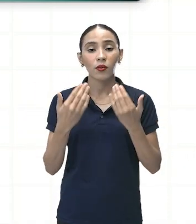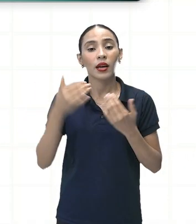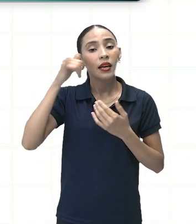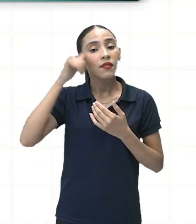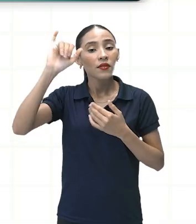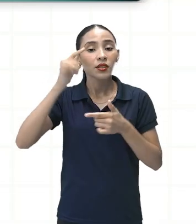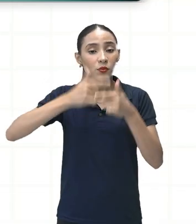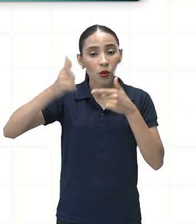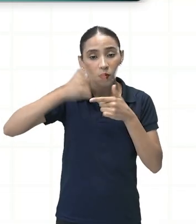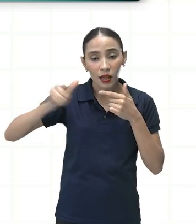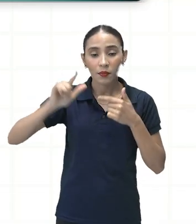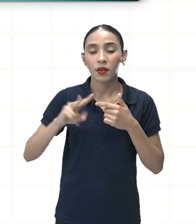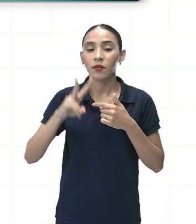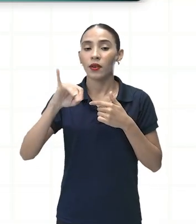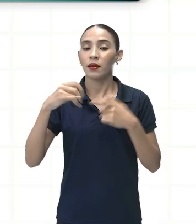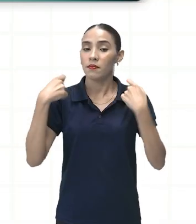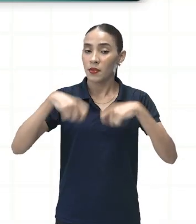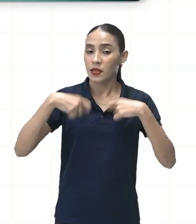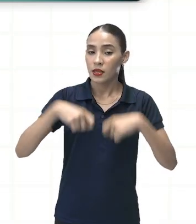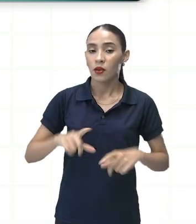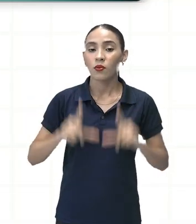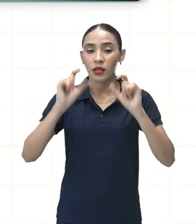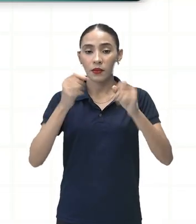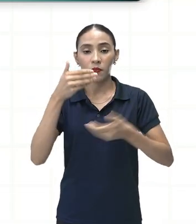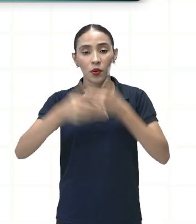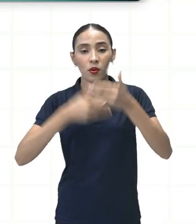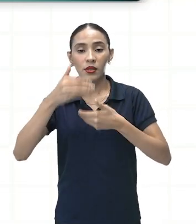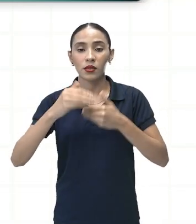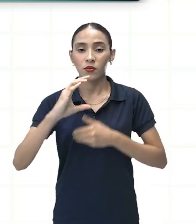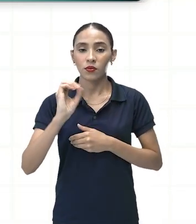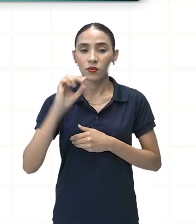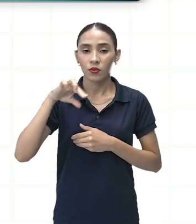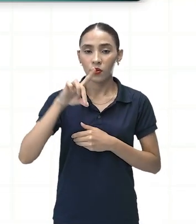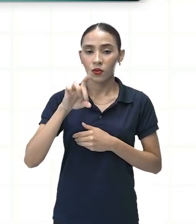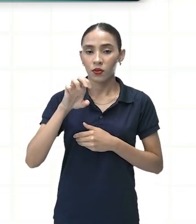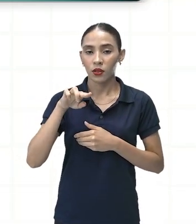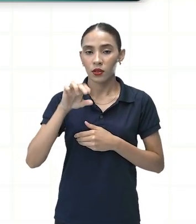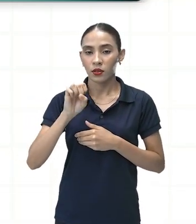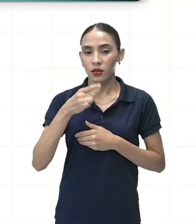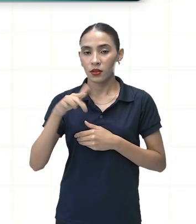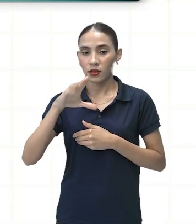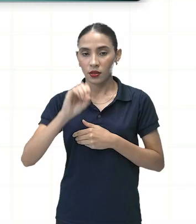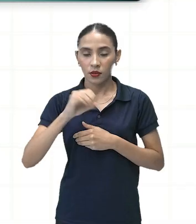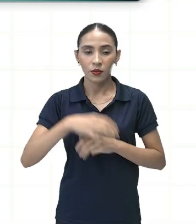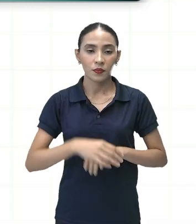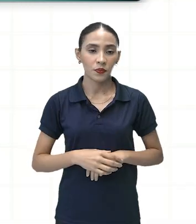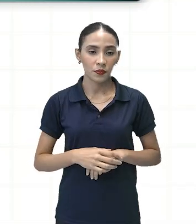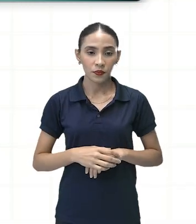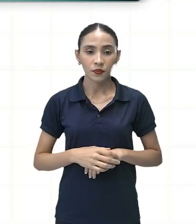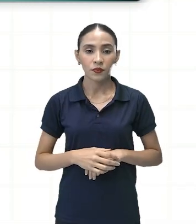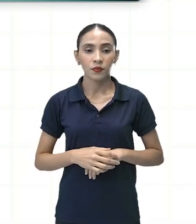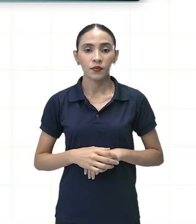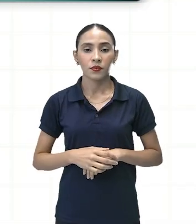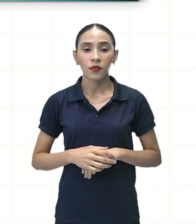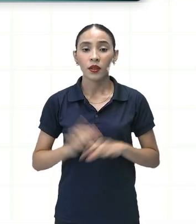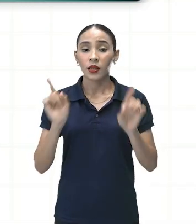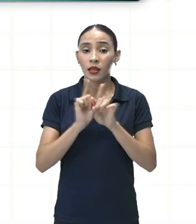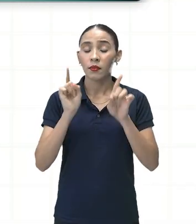movimentado pela célula, e para que ele não corra risco de dano, ele precisa passar por esse processo de condensação.